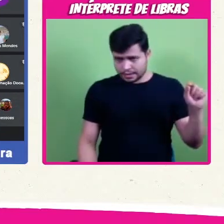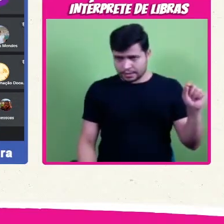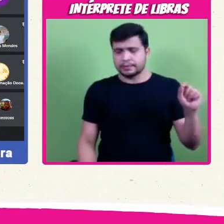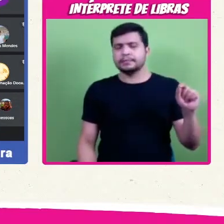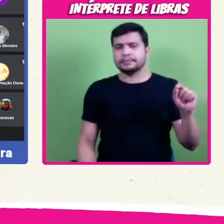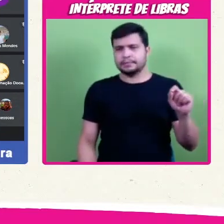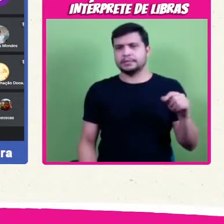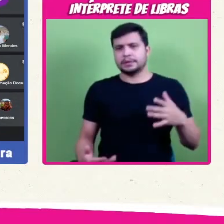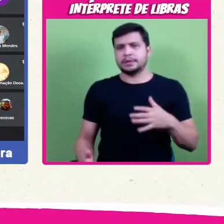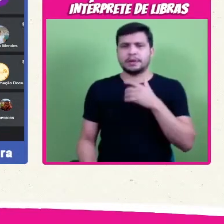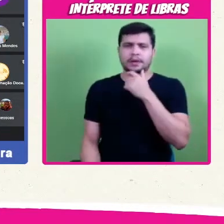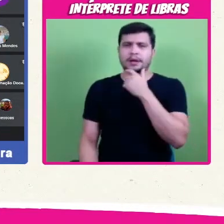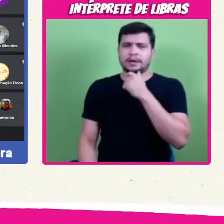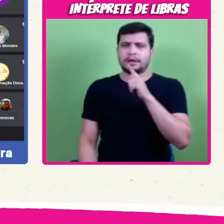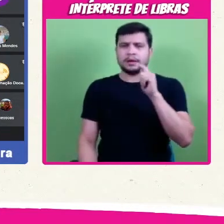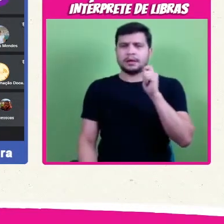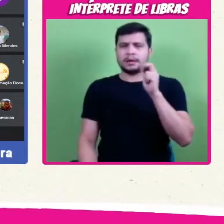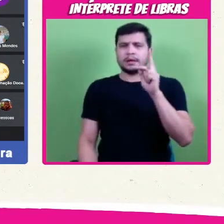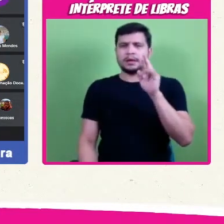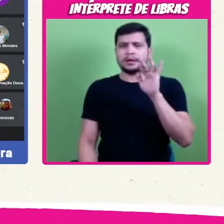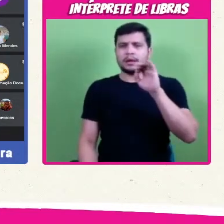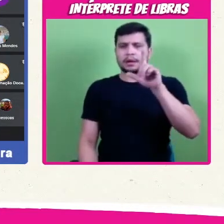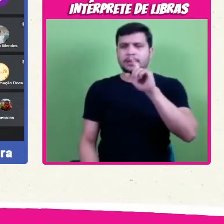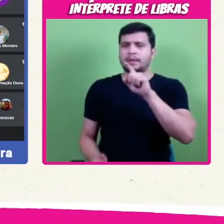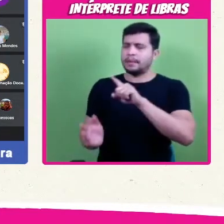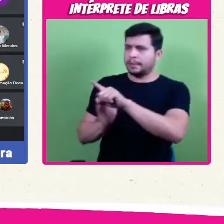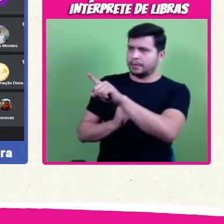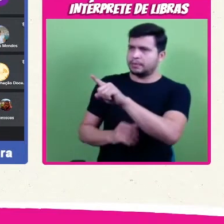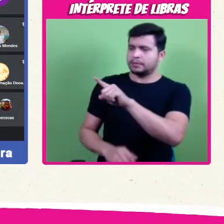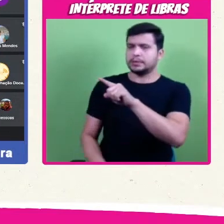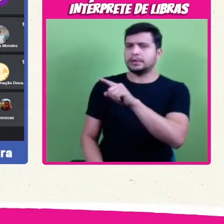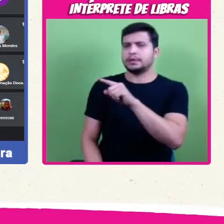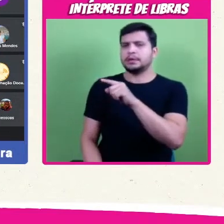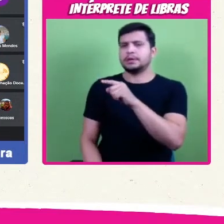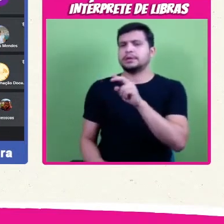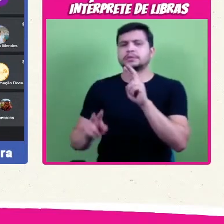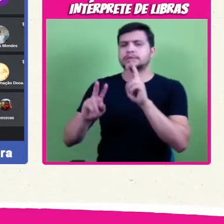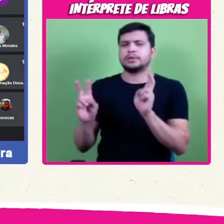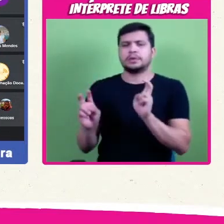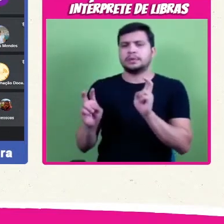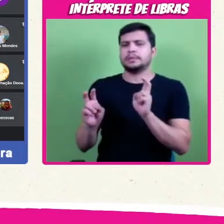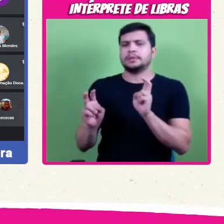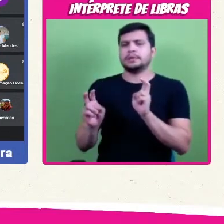do cabelo enrolado, ele pergunta para o Léo da questão